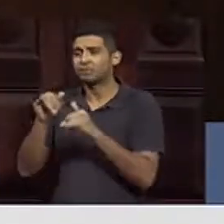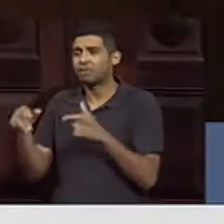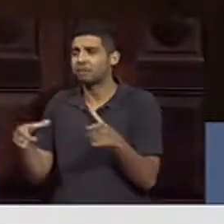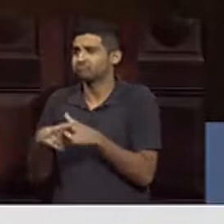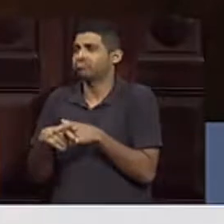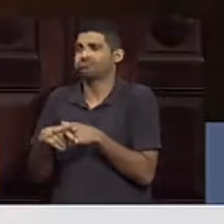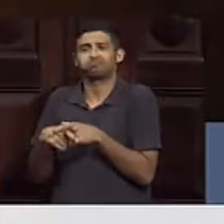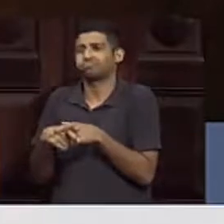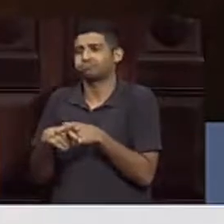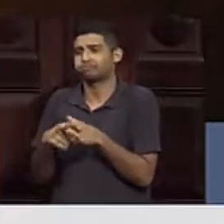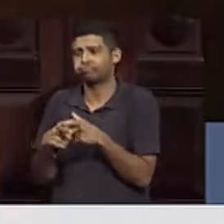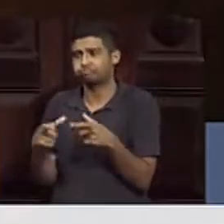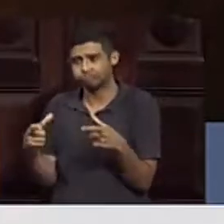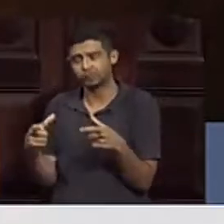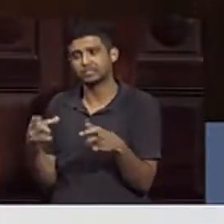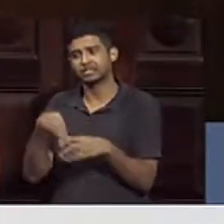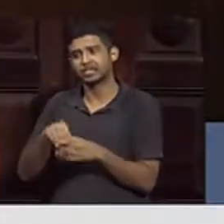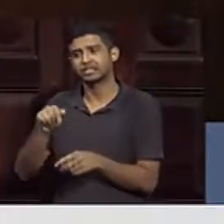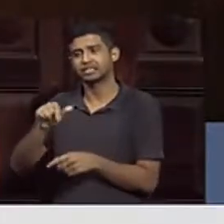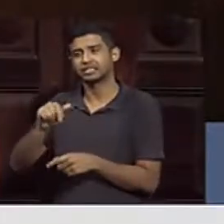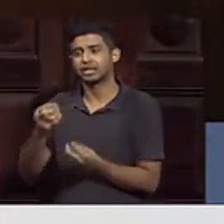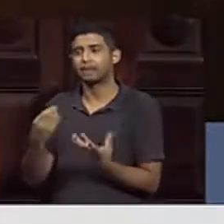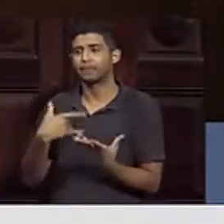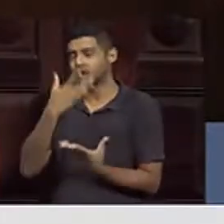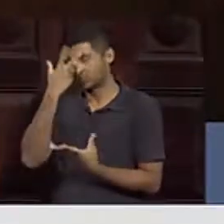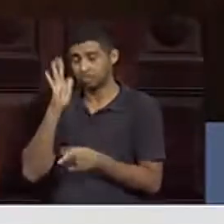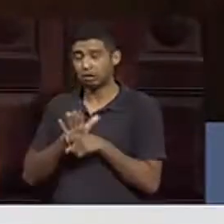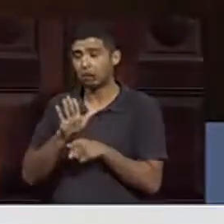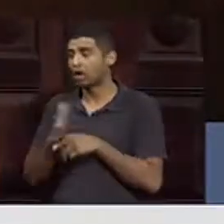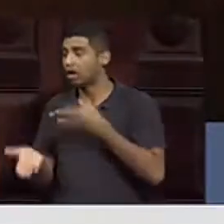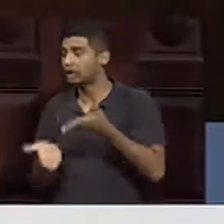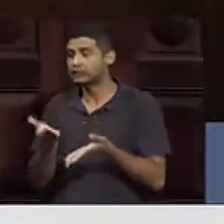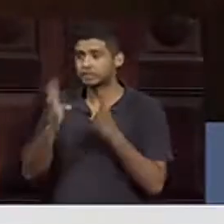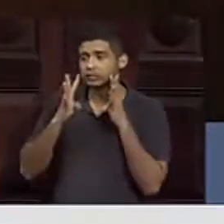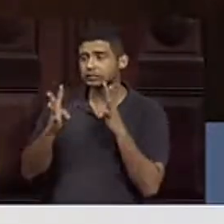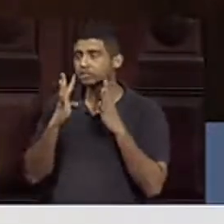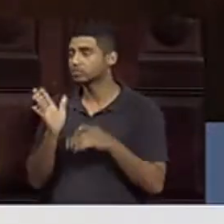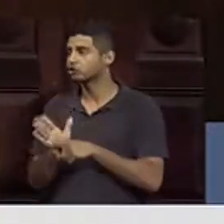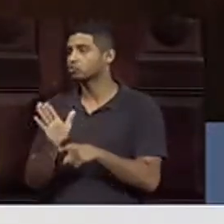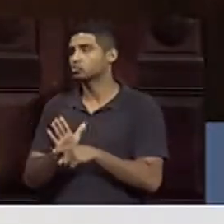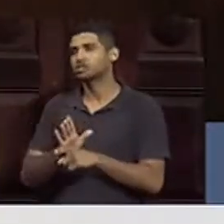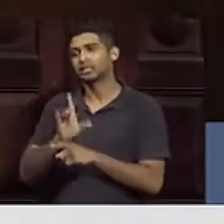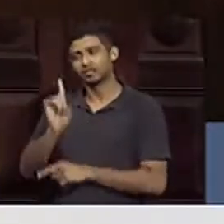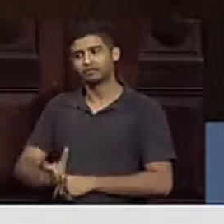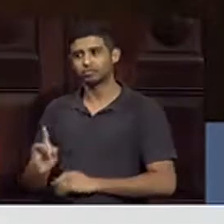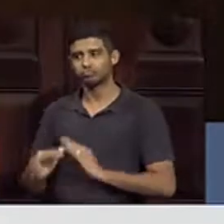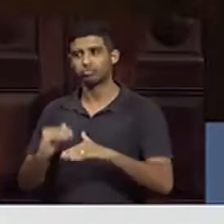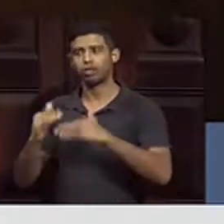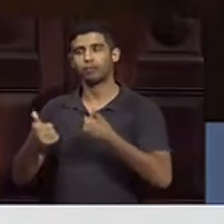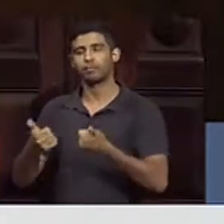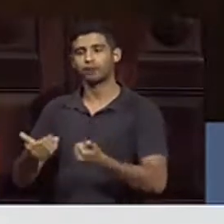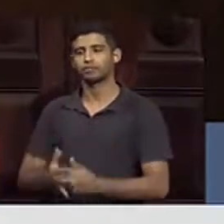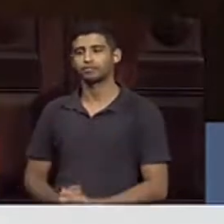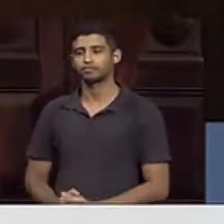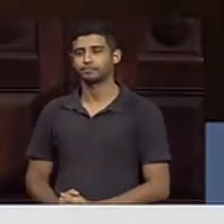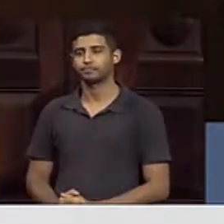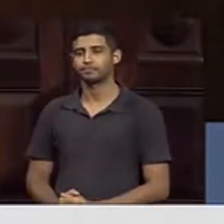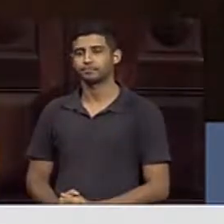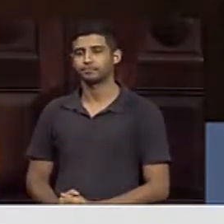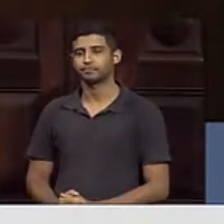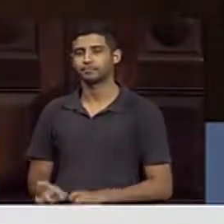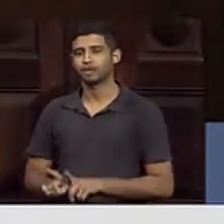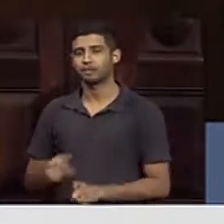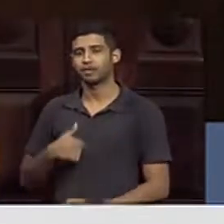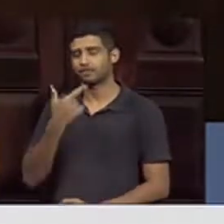de aprendizagem fora da sala de aula para conseguir ficar com essas crianças dentro de sala de aula. Cheguei a citar o exemplo